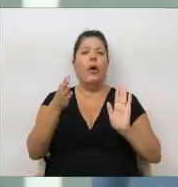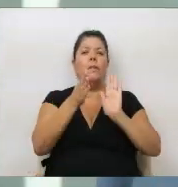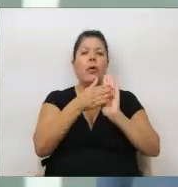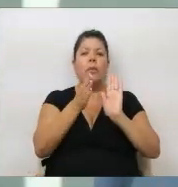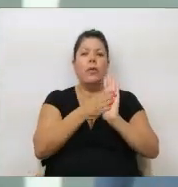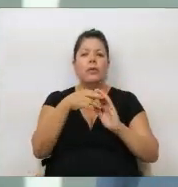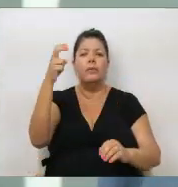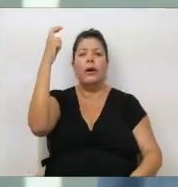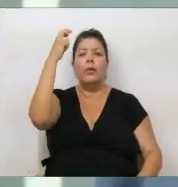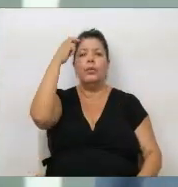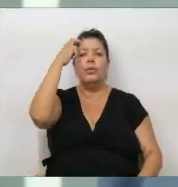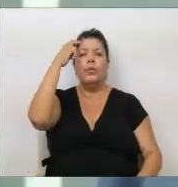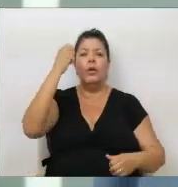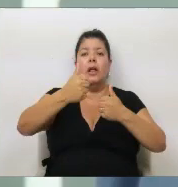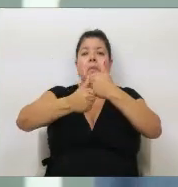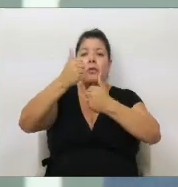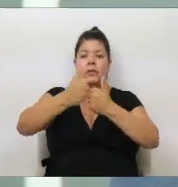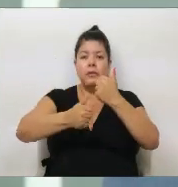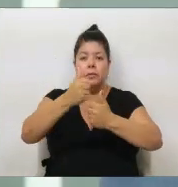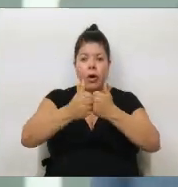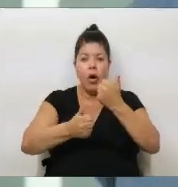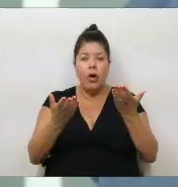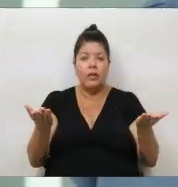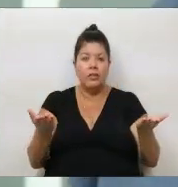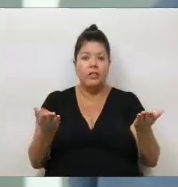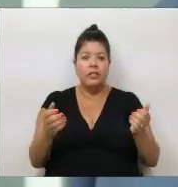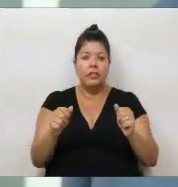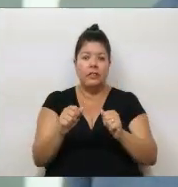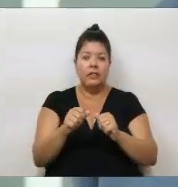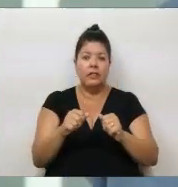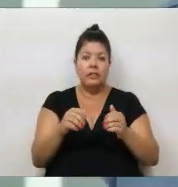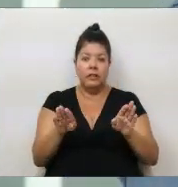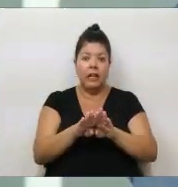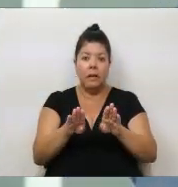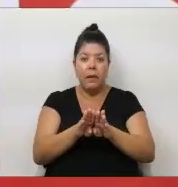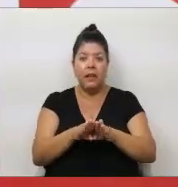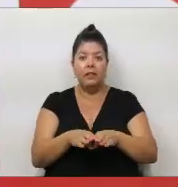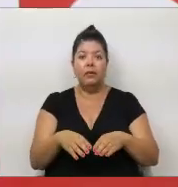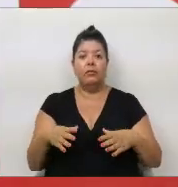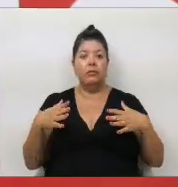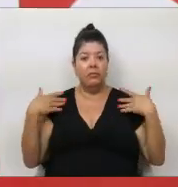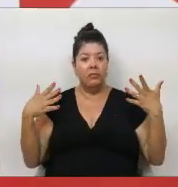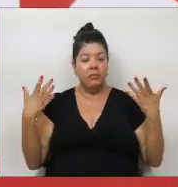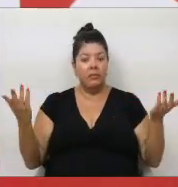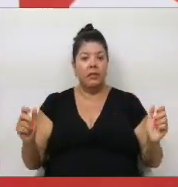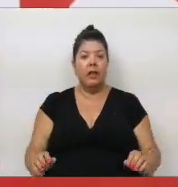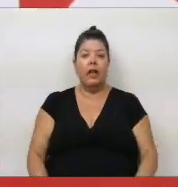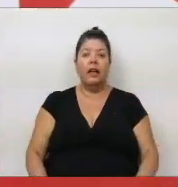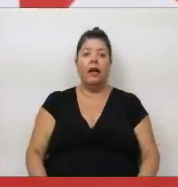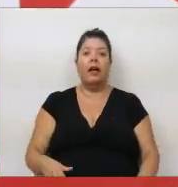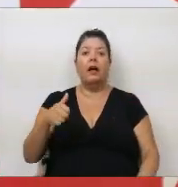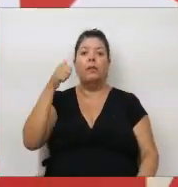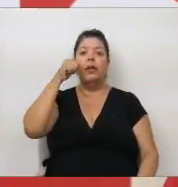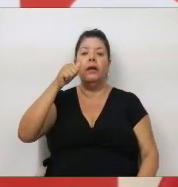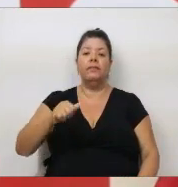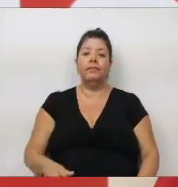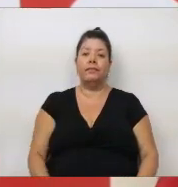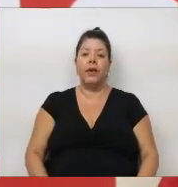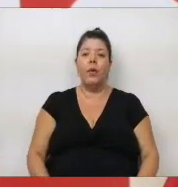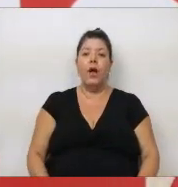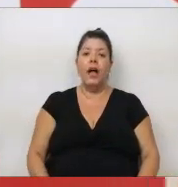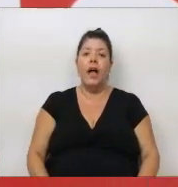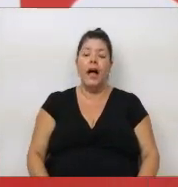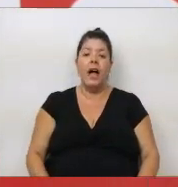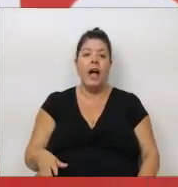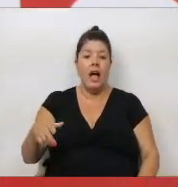cultura e para o esporte, que muitas vezes também acabam gerando essas opções de lazer. Olha só, Kleber, eu sou do tempo que eu vinha para